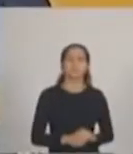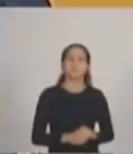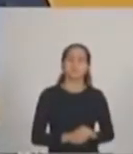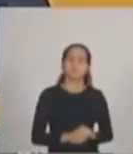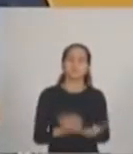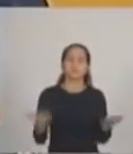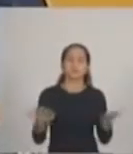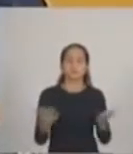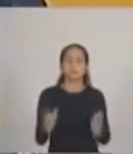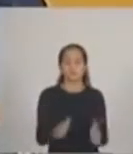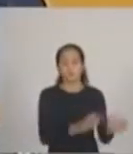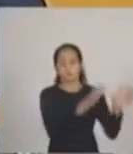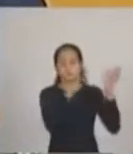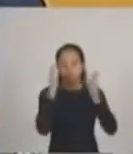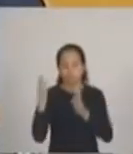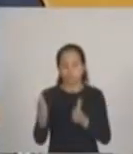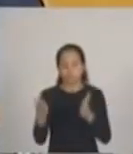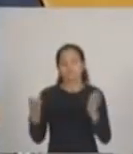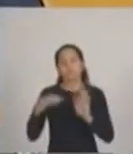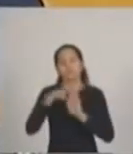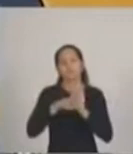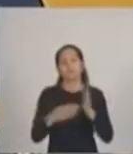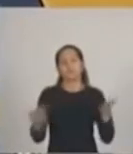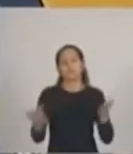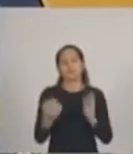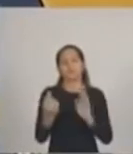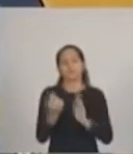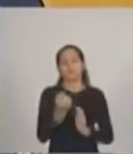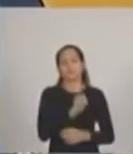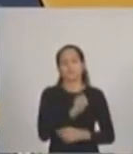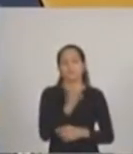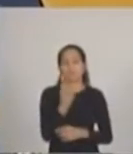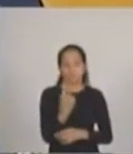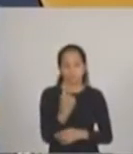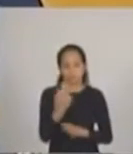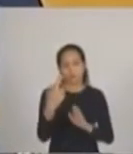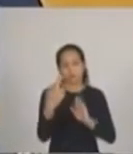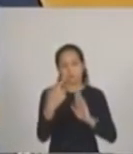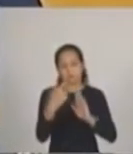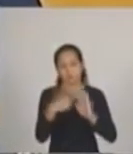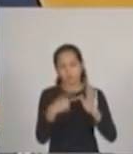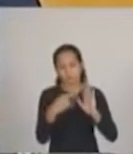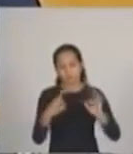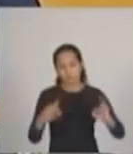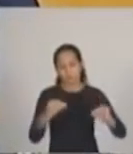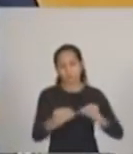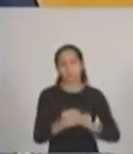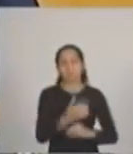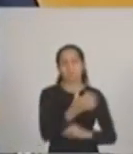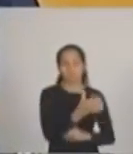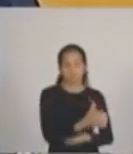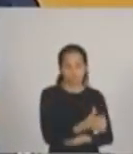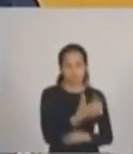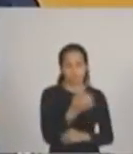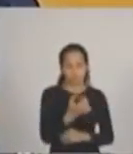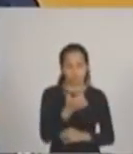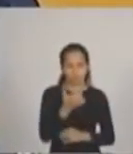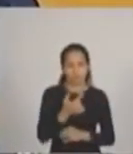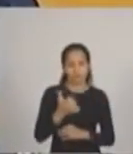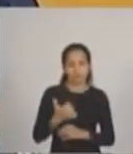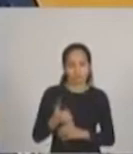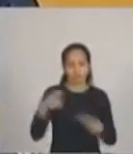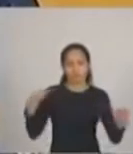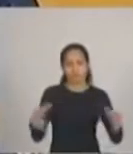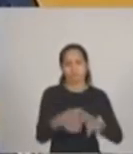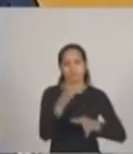Passamos à fase da ordem do dia. Item 1, veto total ao projeto de lei 60/2021. Convoca a Comissão de Justiça,